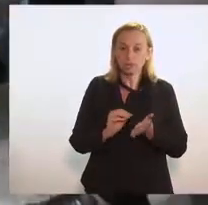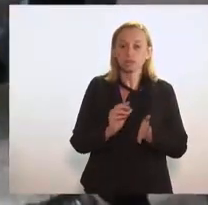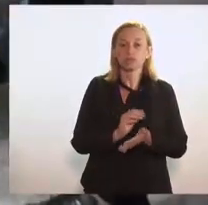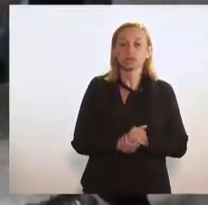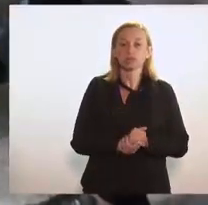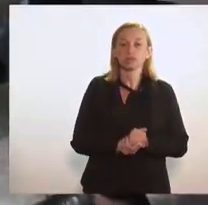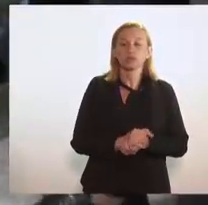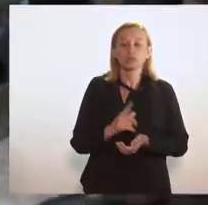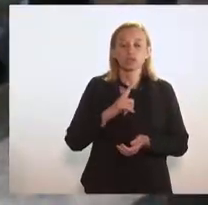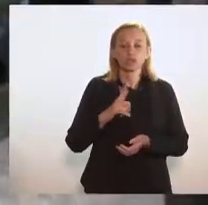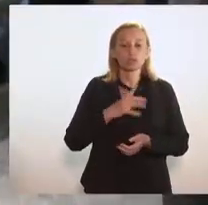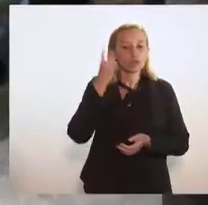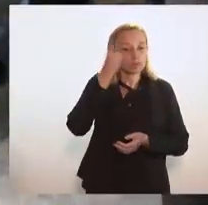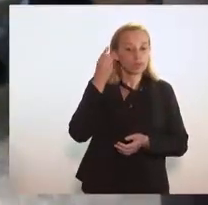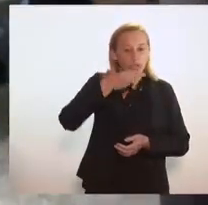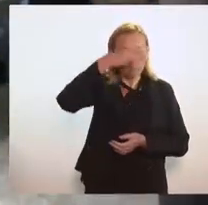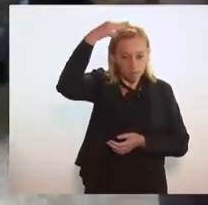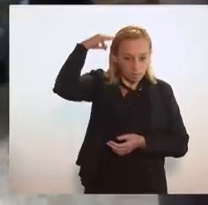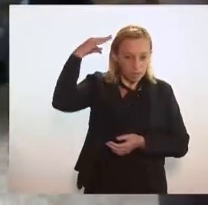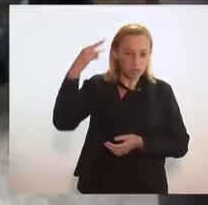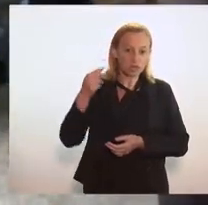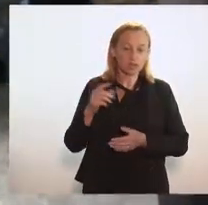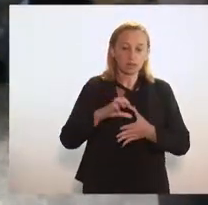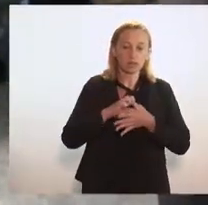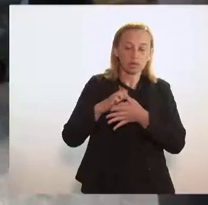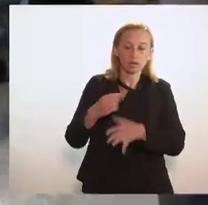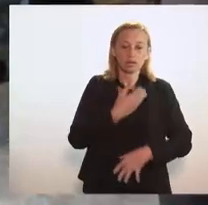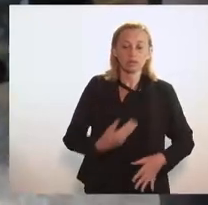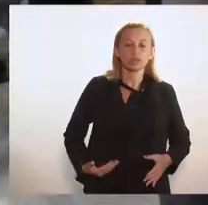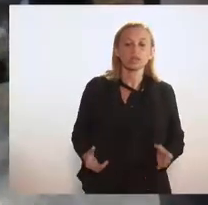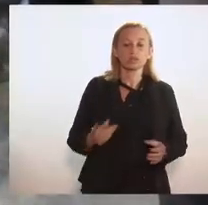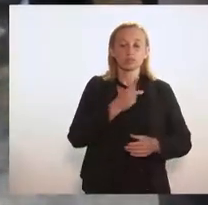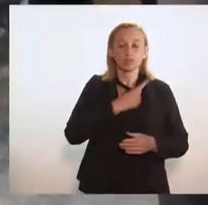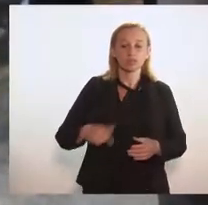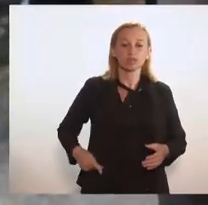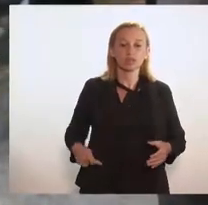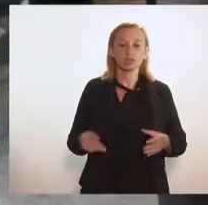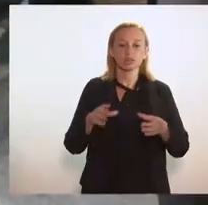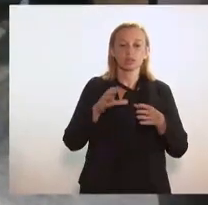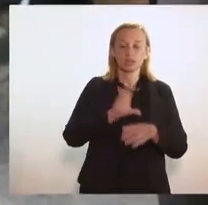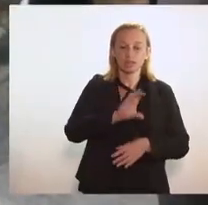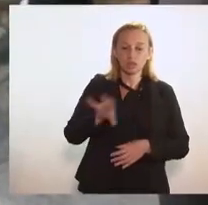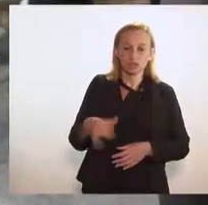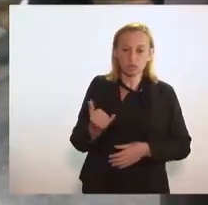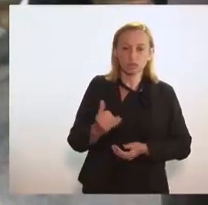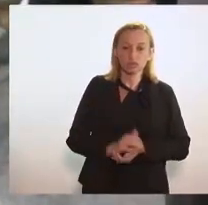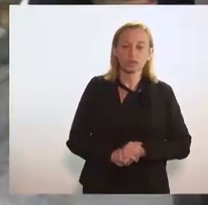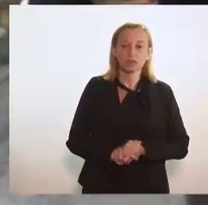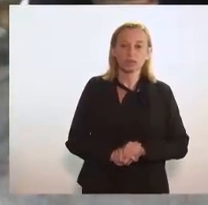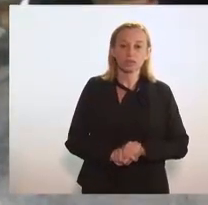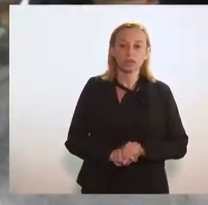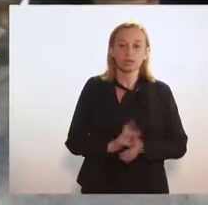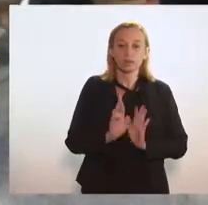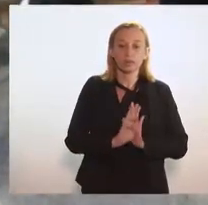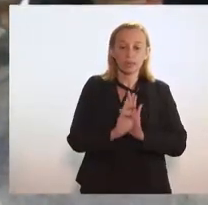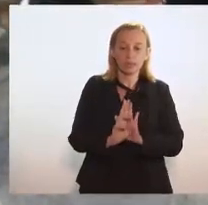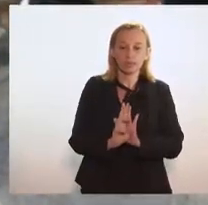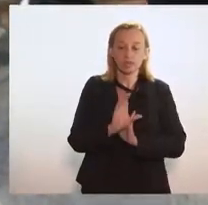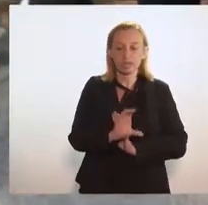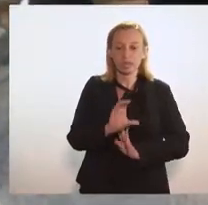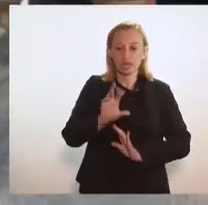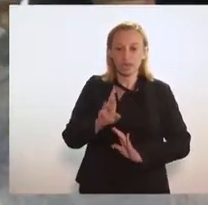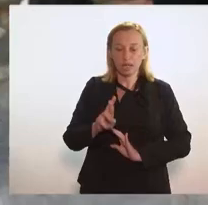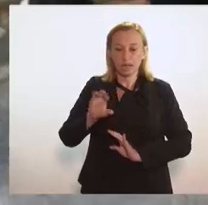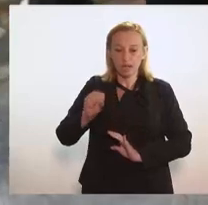eu estive com o deputado Márcio Pacheco líder do governo presidente da ccj ao como está com representantes do